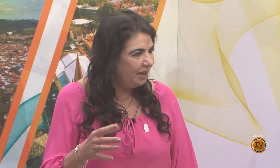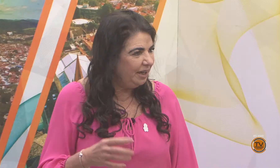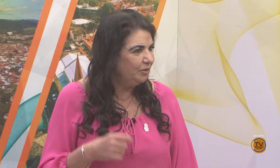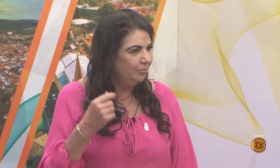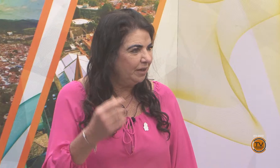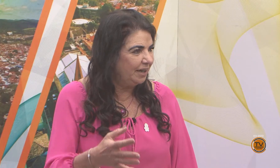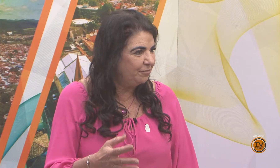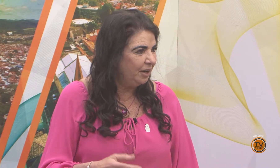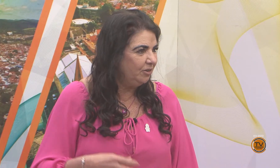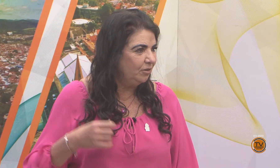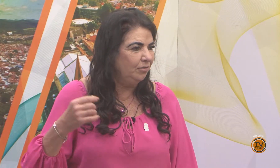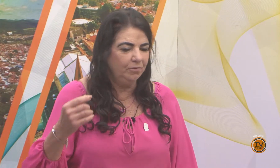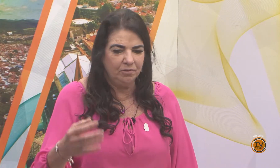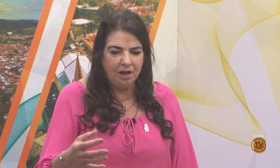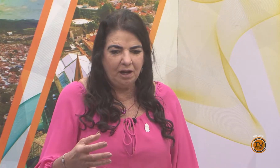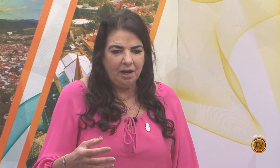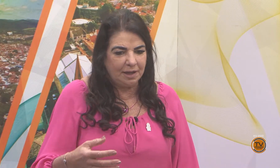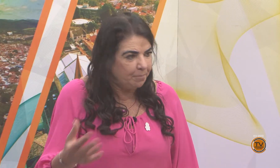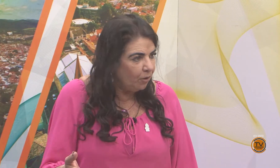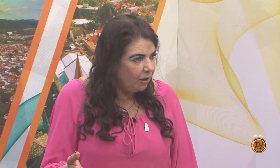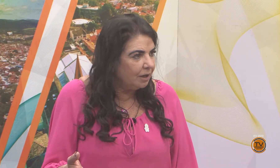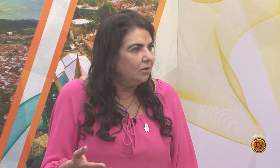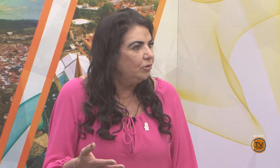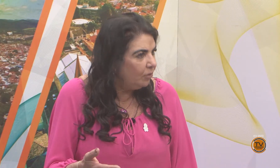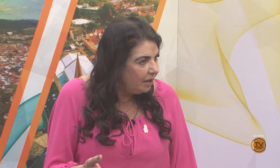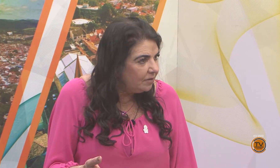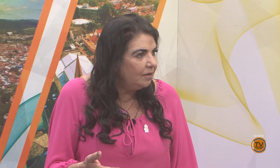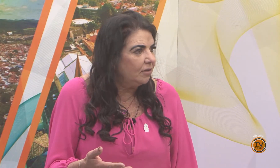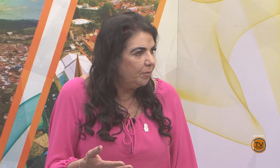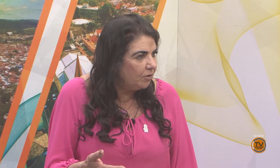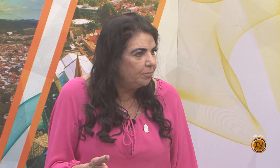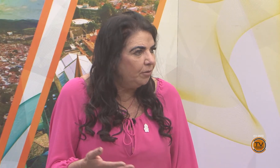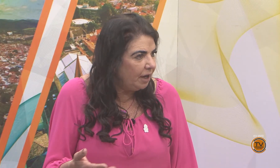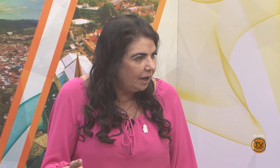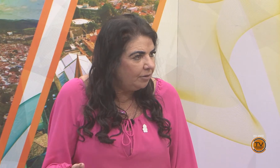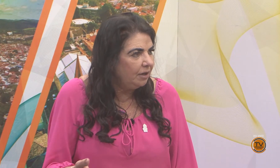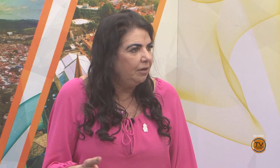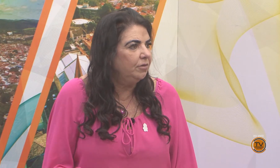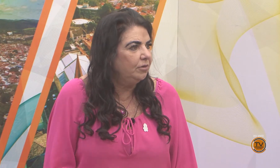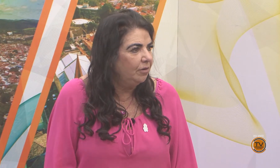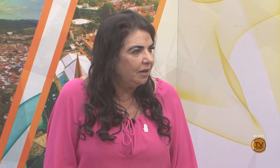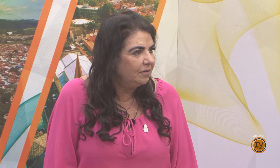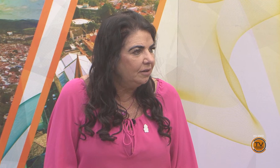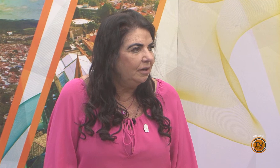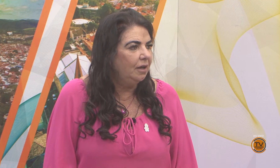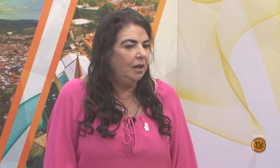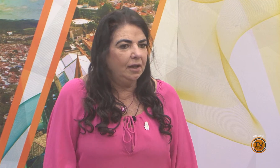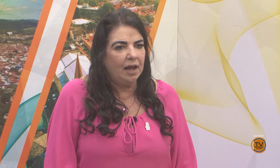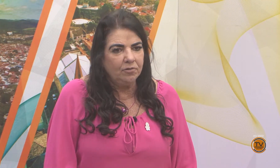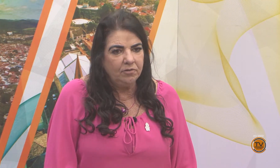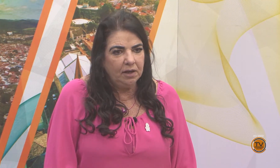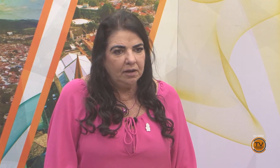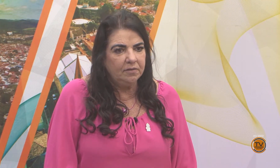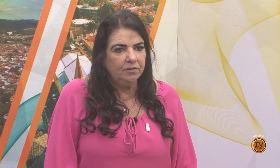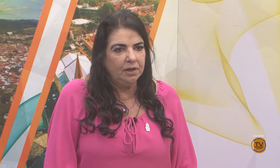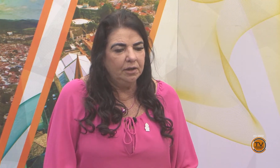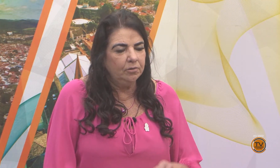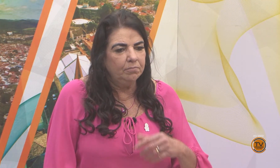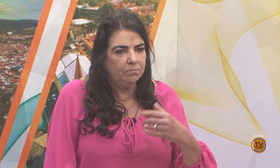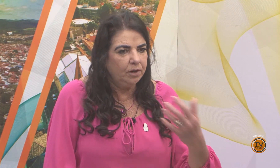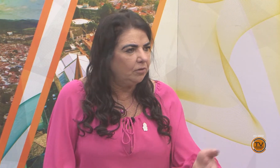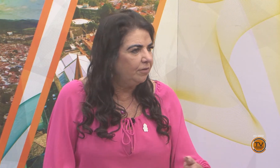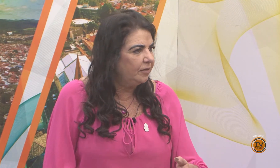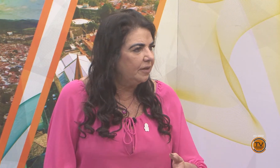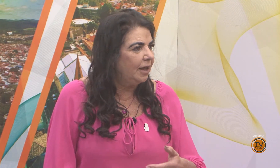aquela correria, todo mundo quer na frente, todo mundo está pior de doença, as pessoas pioraram em nível de doença. Casos de câncer